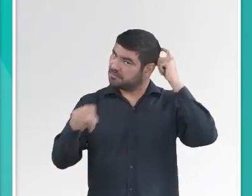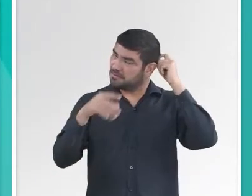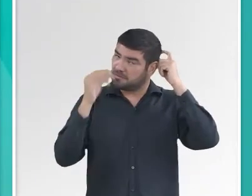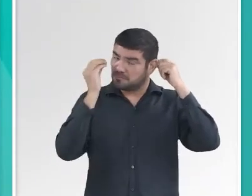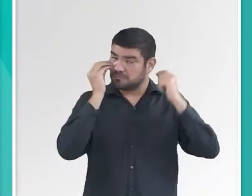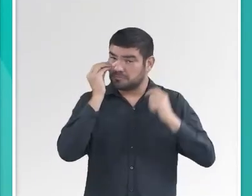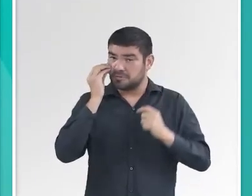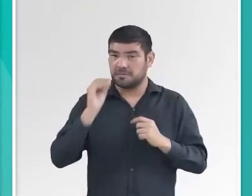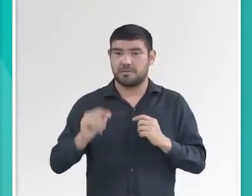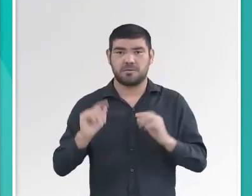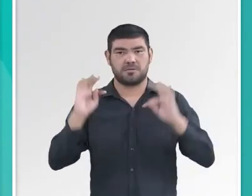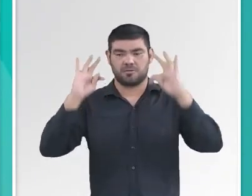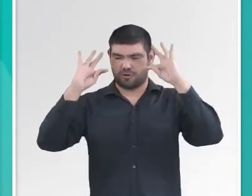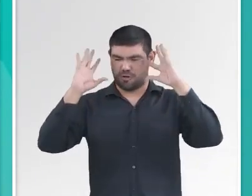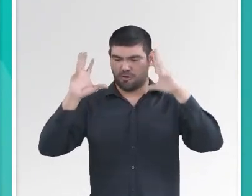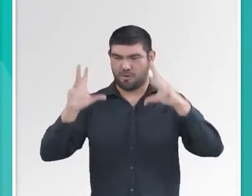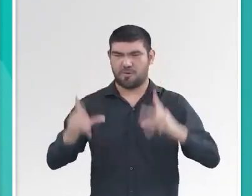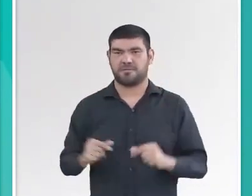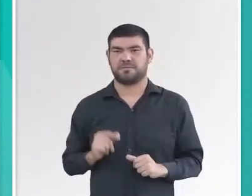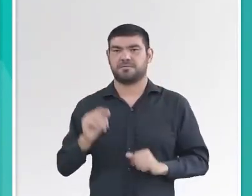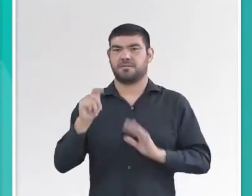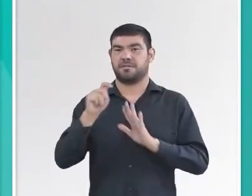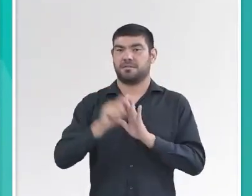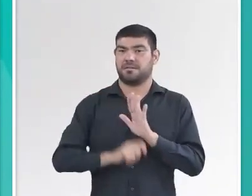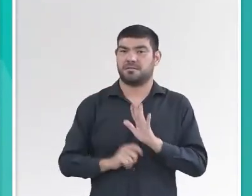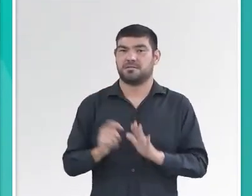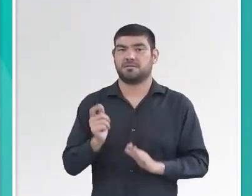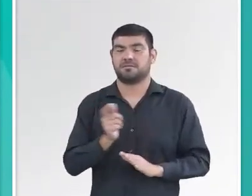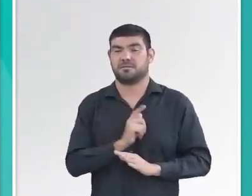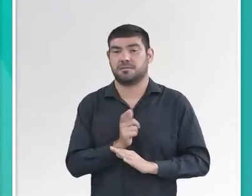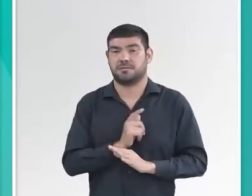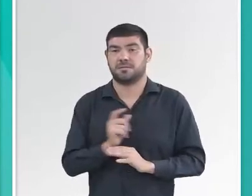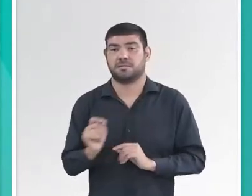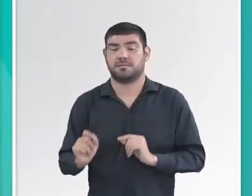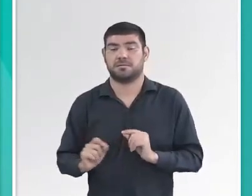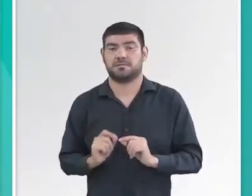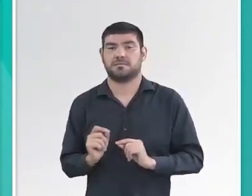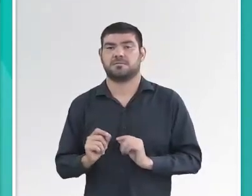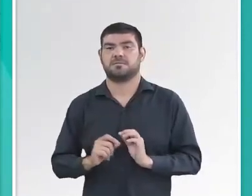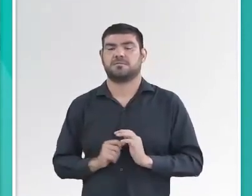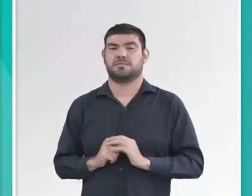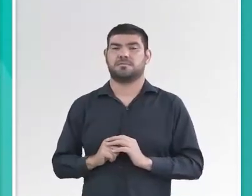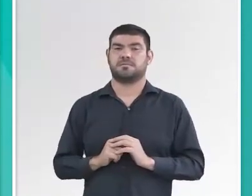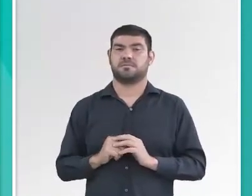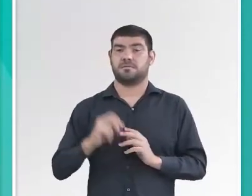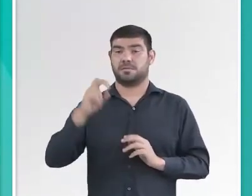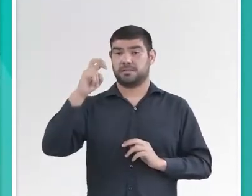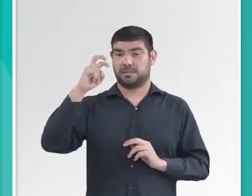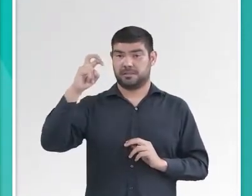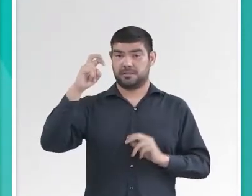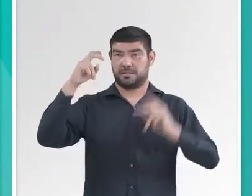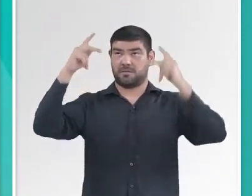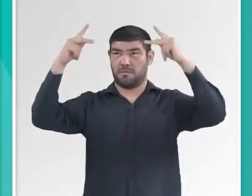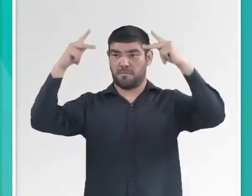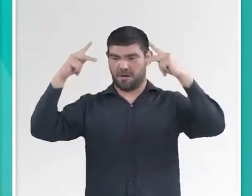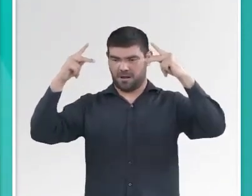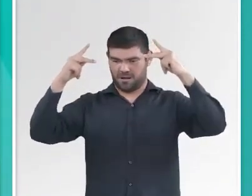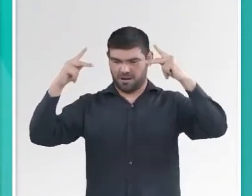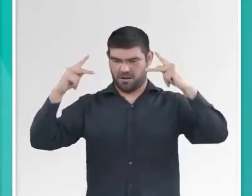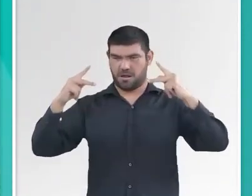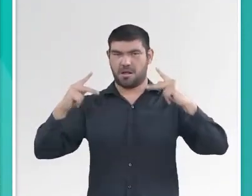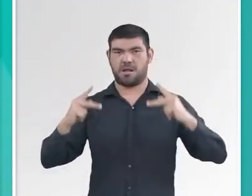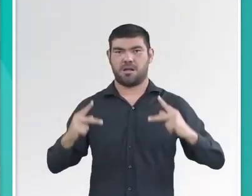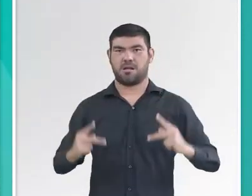observar todo o texto. Ele é composto aí, no caso, por 5 parágrafos que a gente pode contar, né?